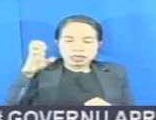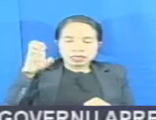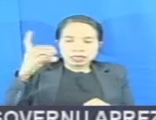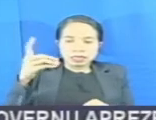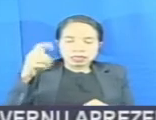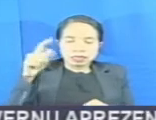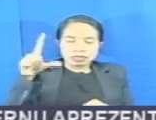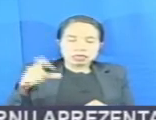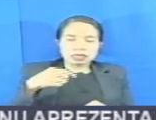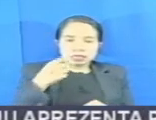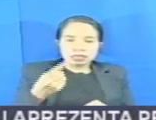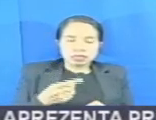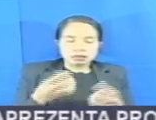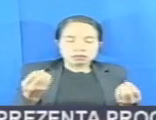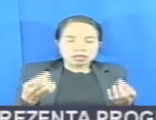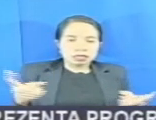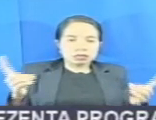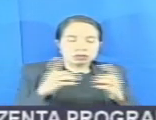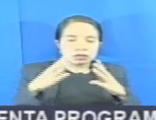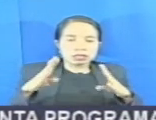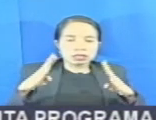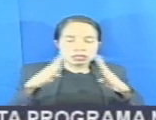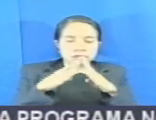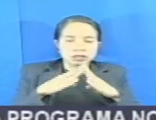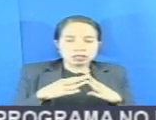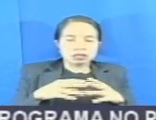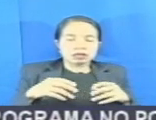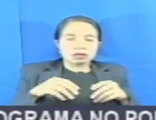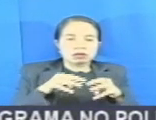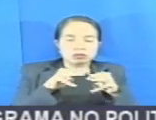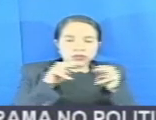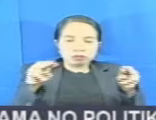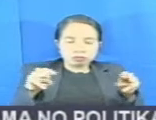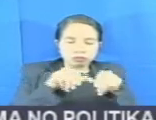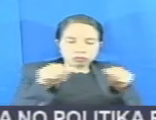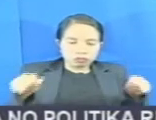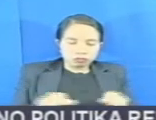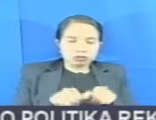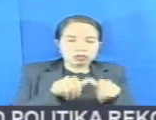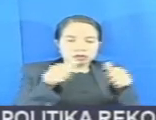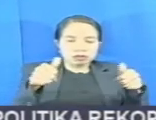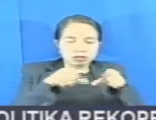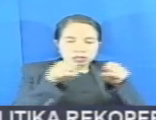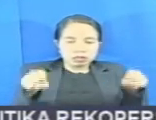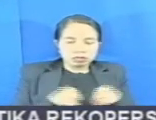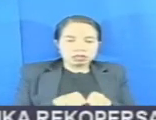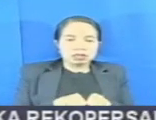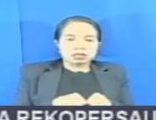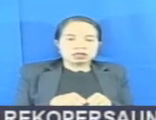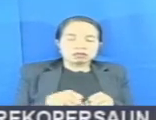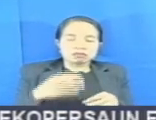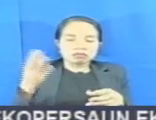né? Maioria acontece a capital no área rural, causa russi facilidade e infraestrutura na Betua